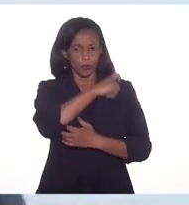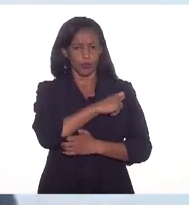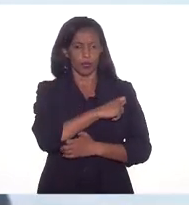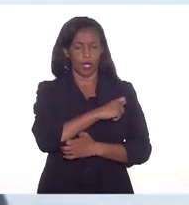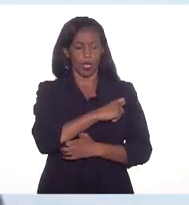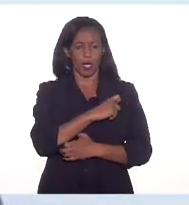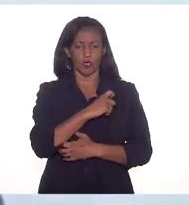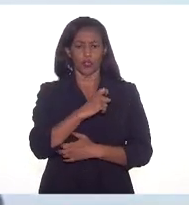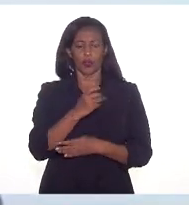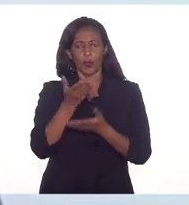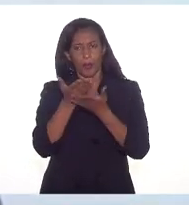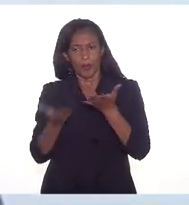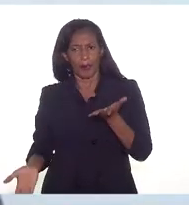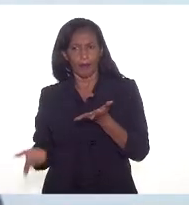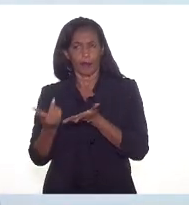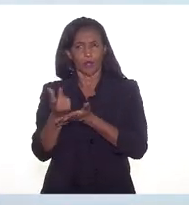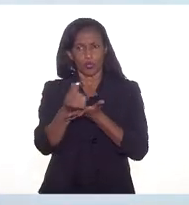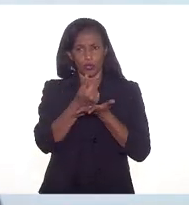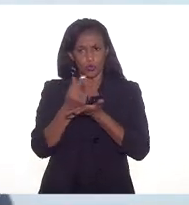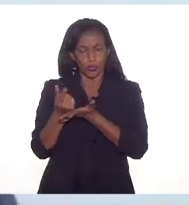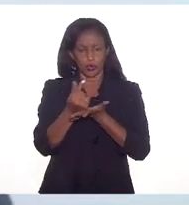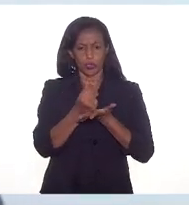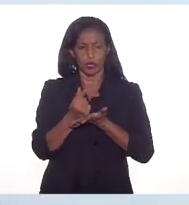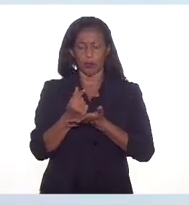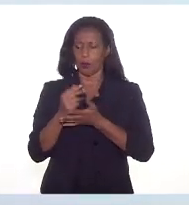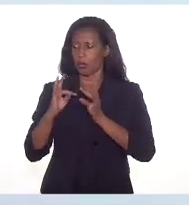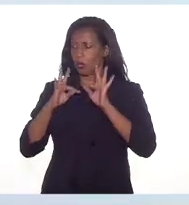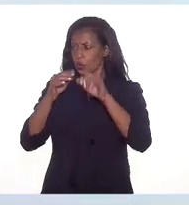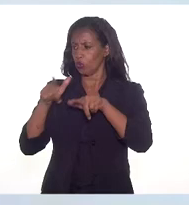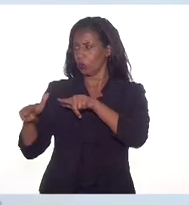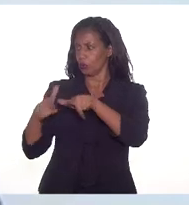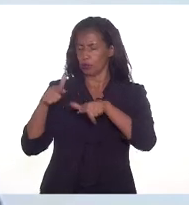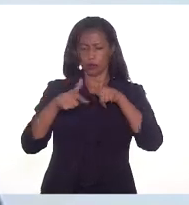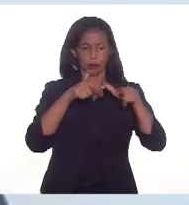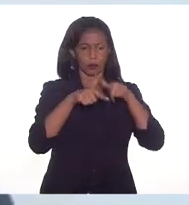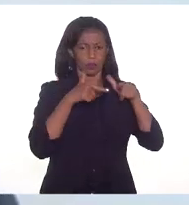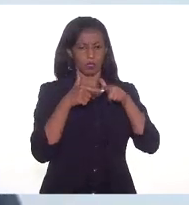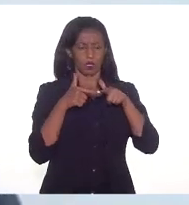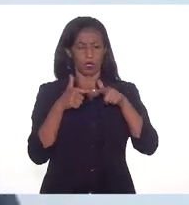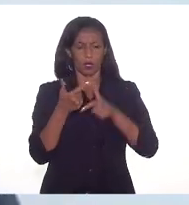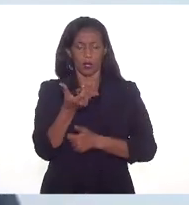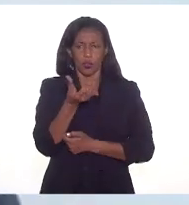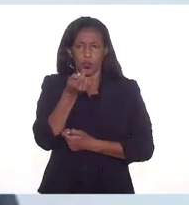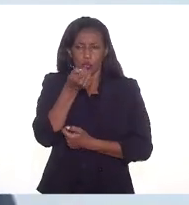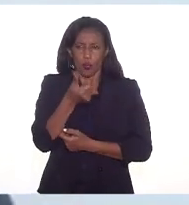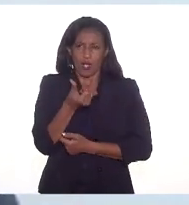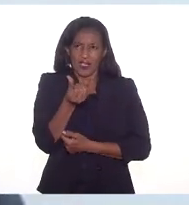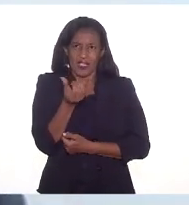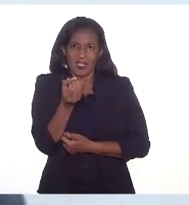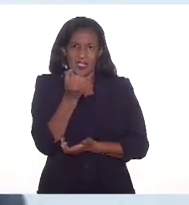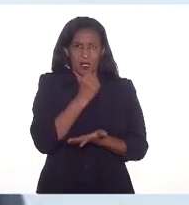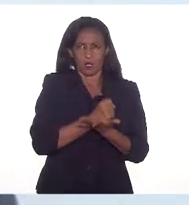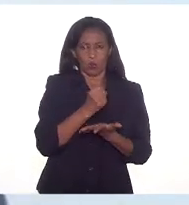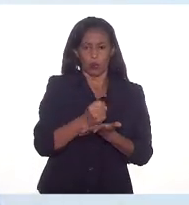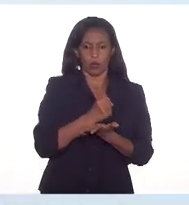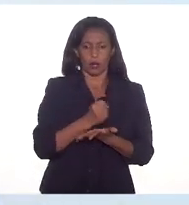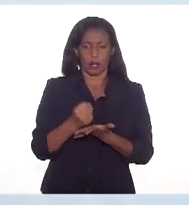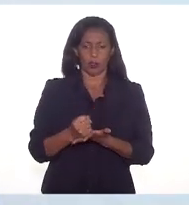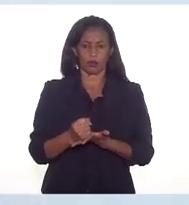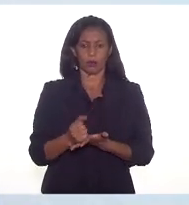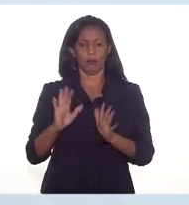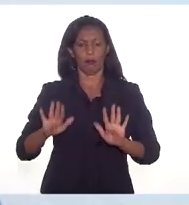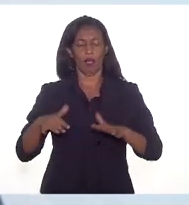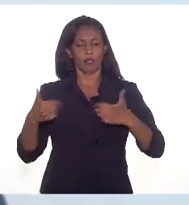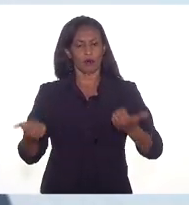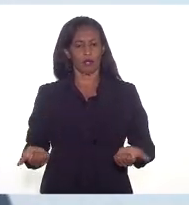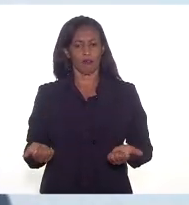queda de arrecadação do Fundo da Defensoria Pública e todo o trabalho de renegociação de quase 60 contratos. Mas, enfim,